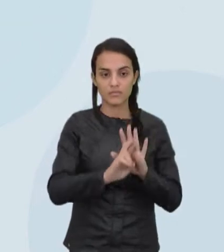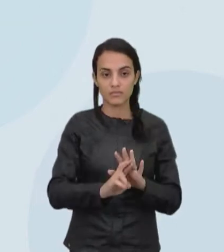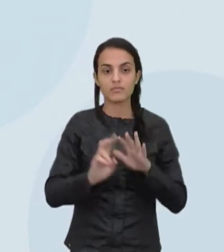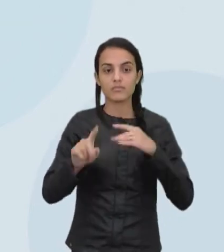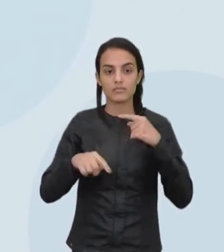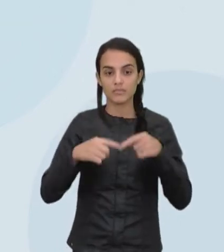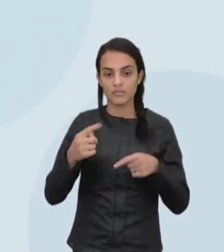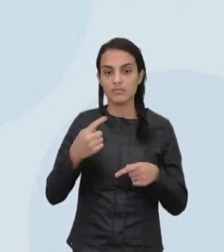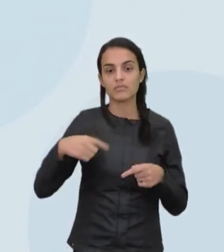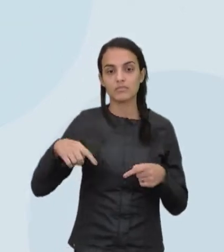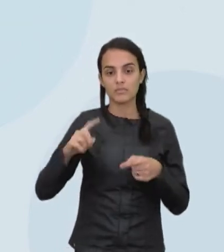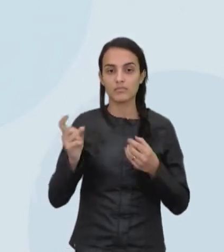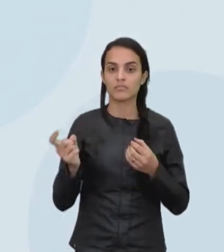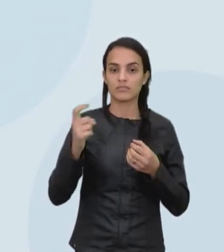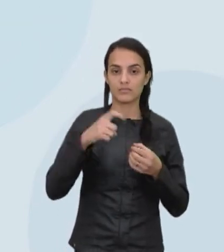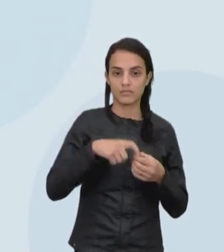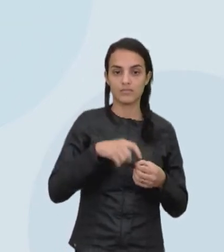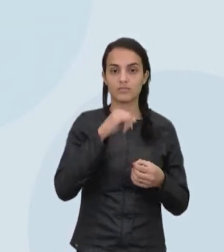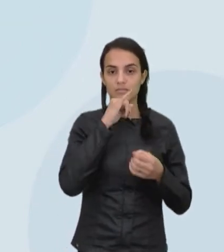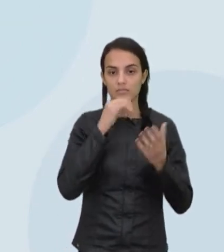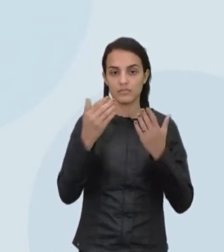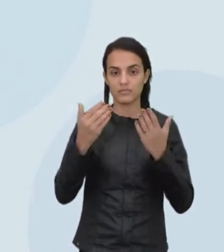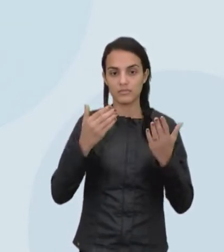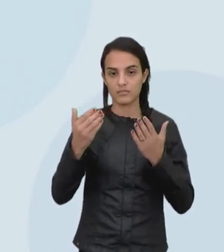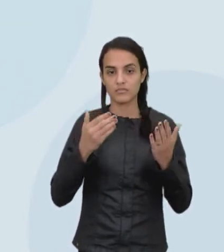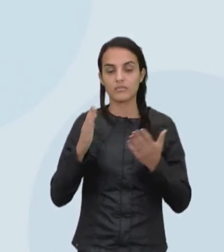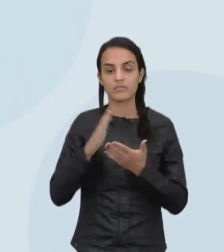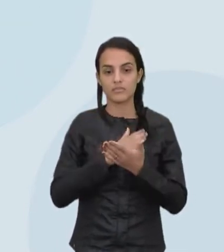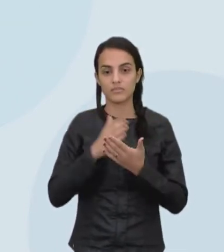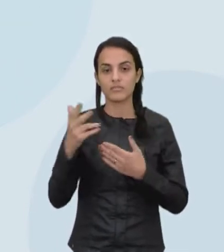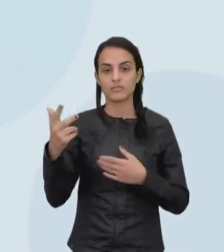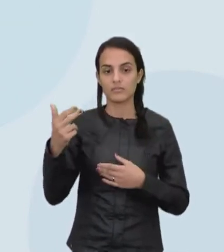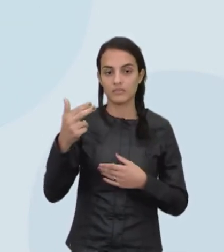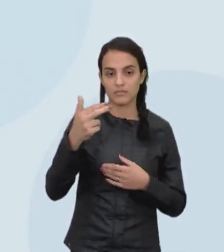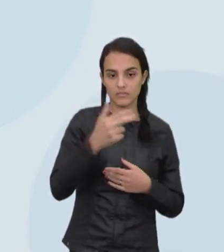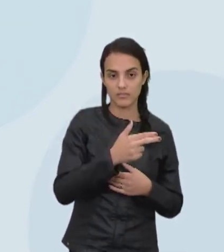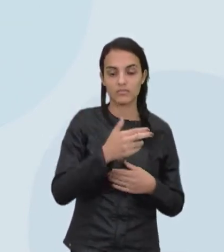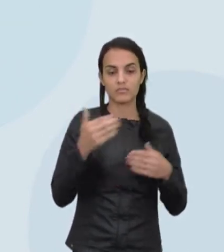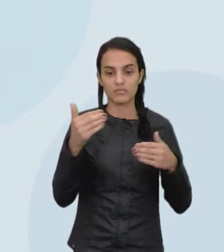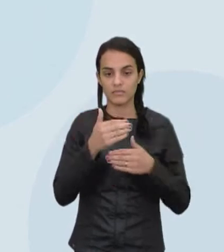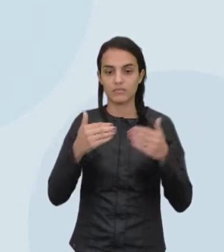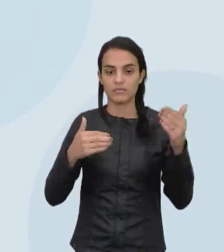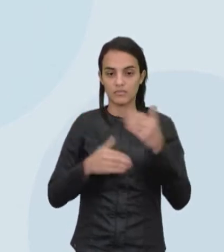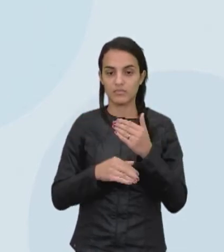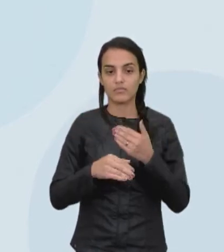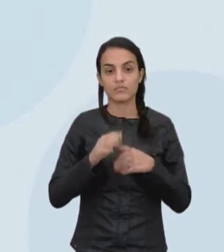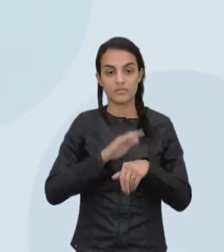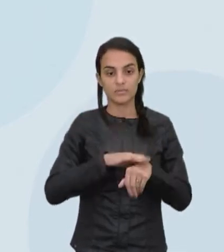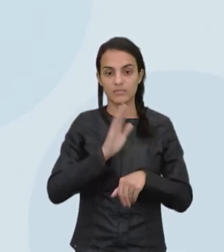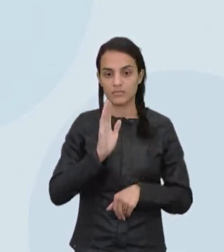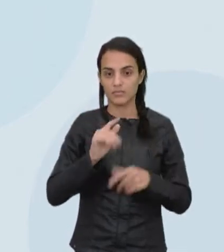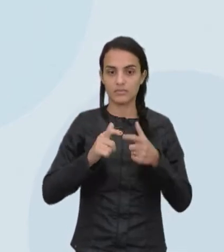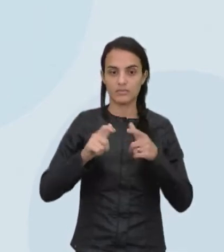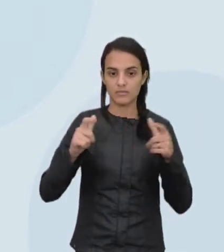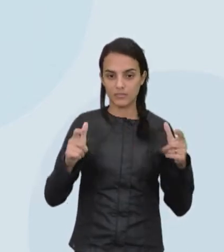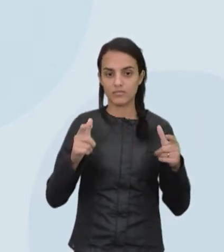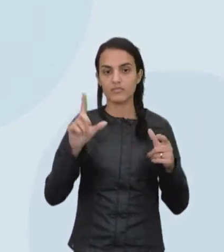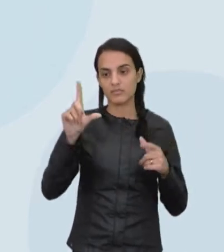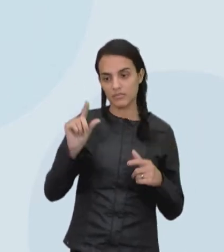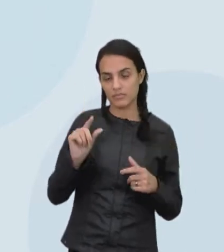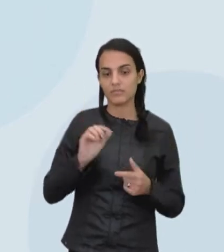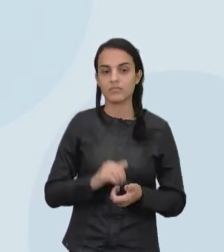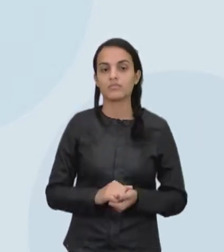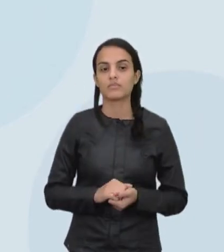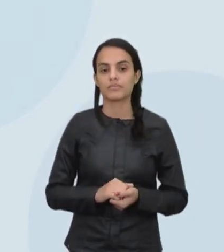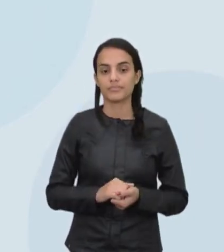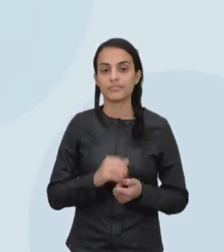gente vai voltar nesse simulador, mas eu fiz uns recortes aqui e deixei no PowerPoint para ficar um pouco maior, porque o simulador tá pequeno. Então,